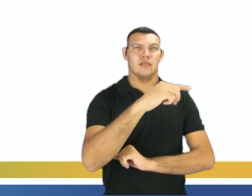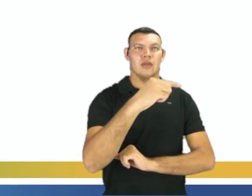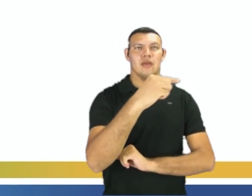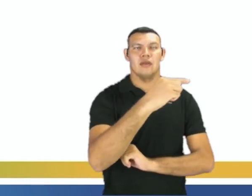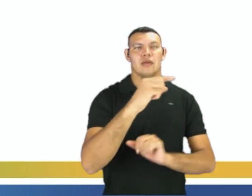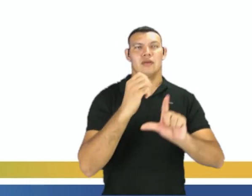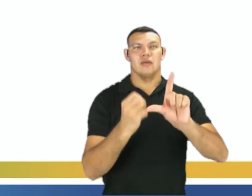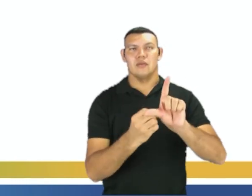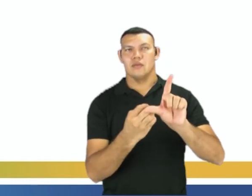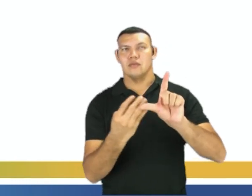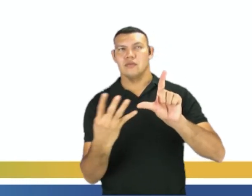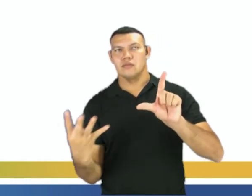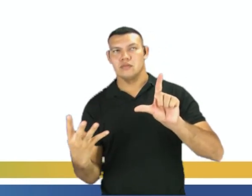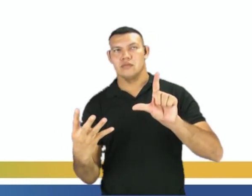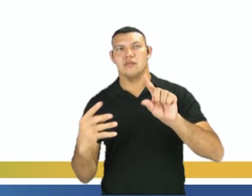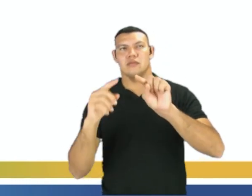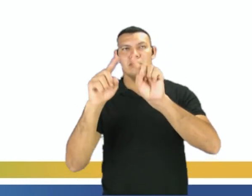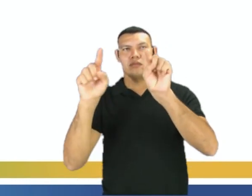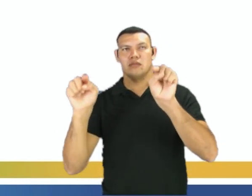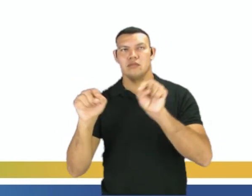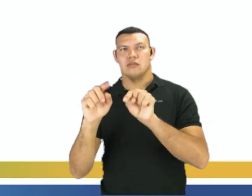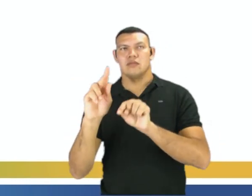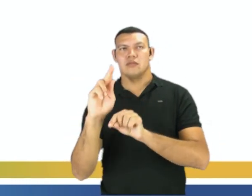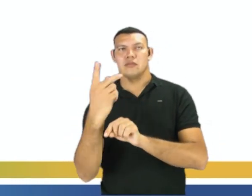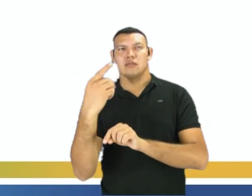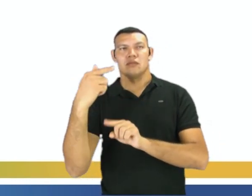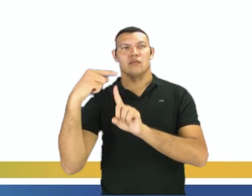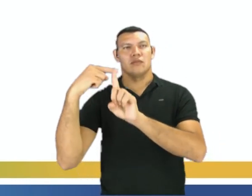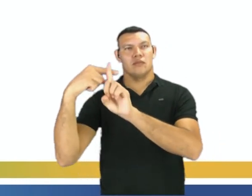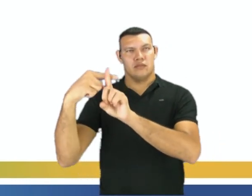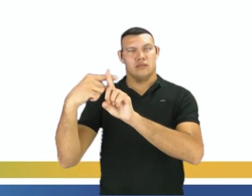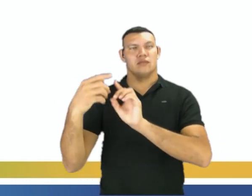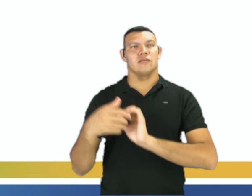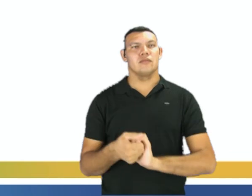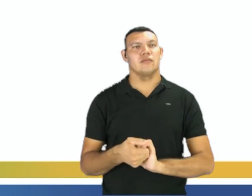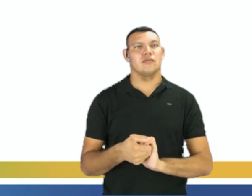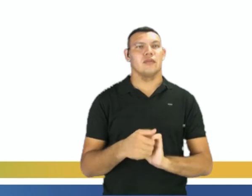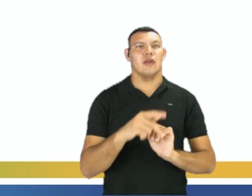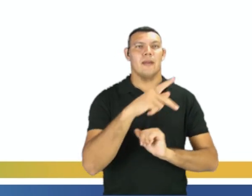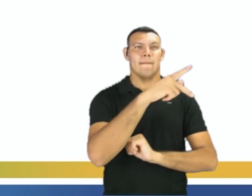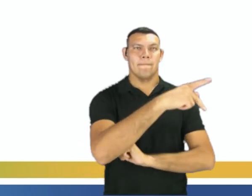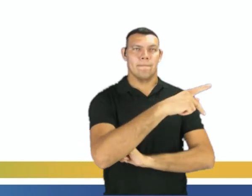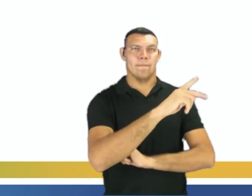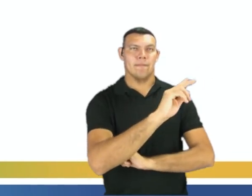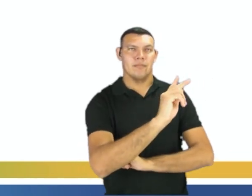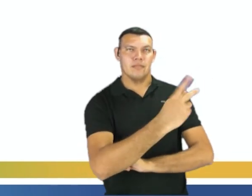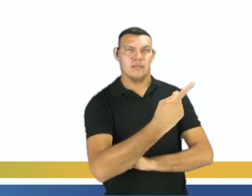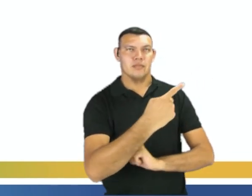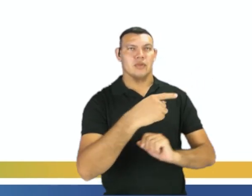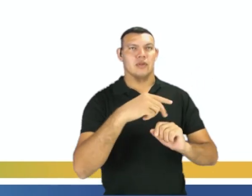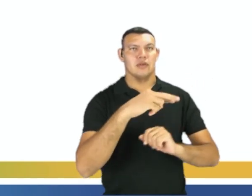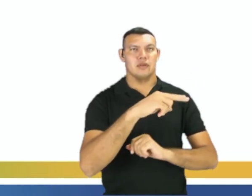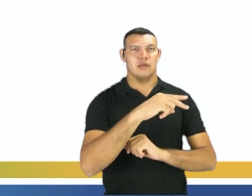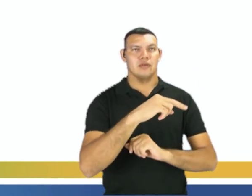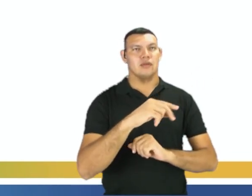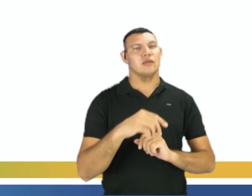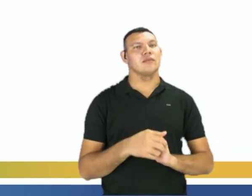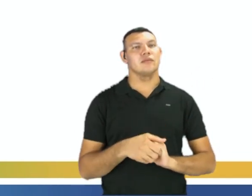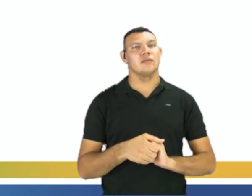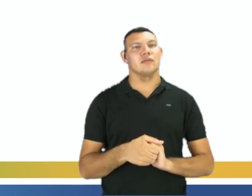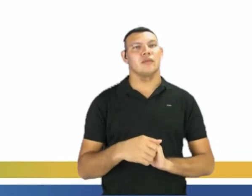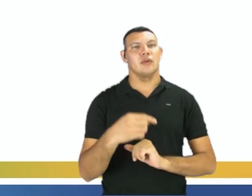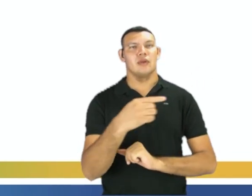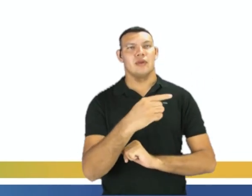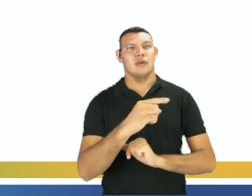de H+. Então, pH, substituindo o valor, ó, menos log de 1 vezes 10 a menos 7,